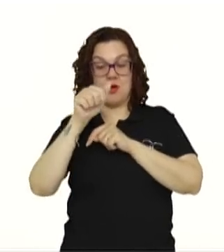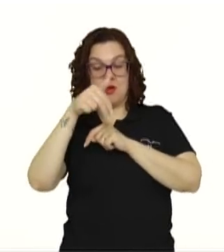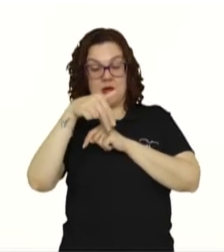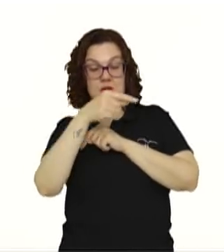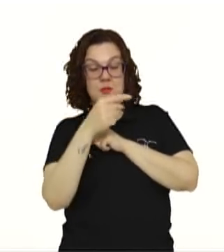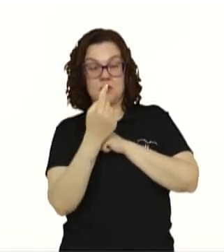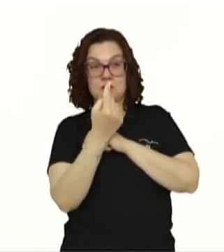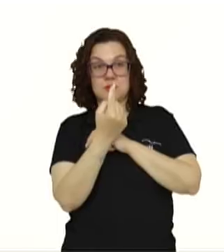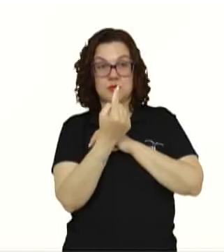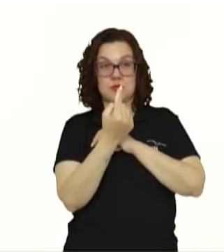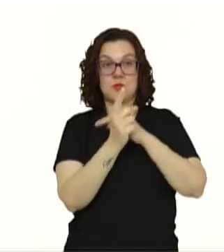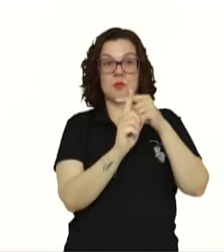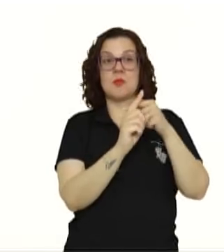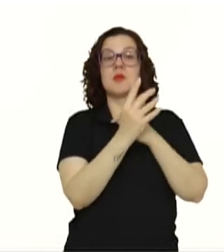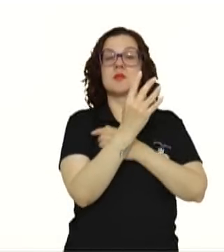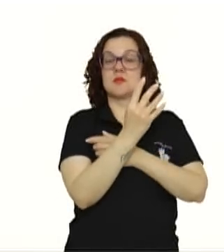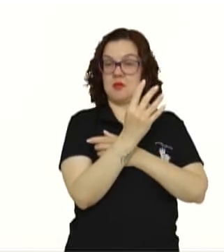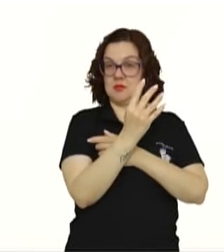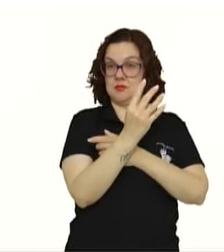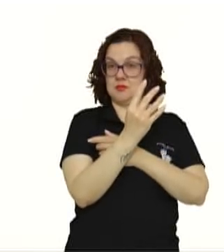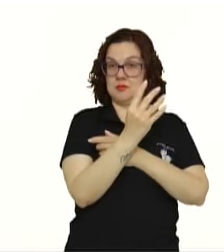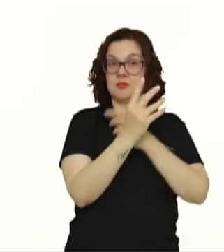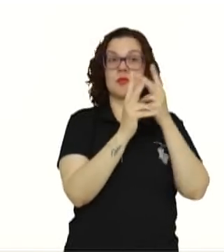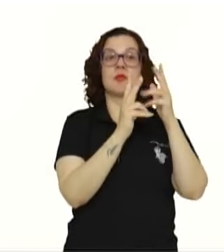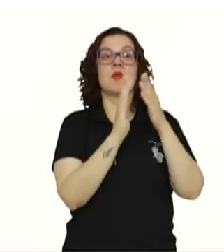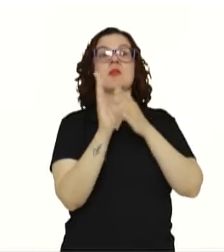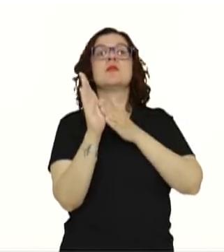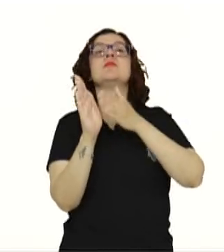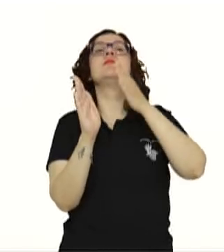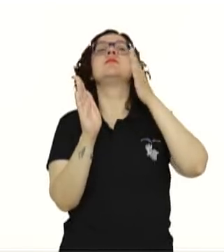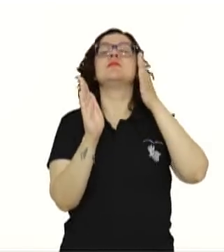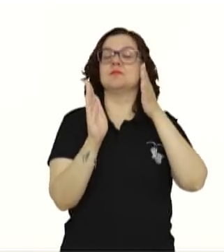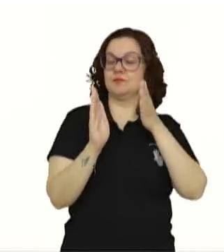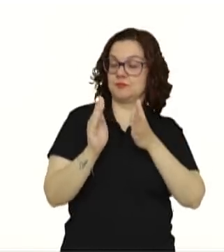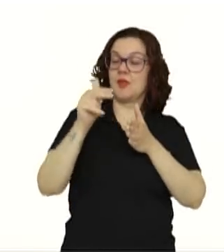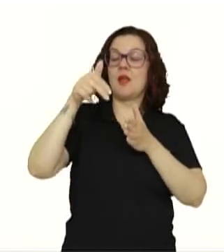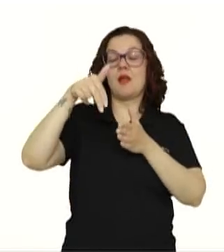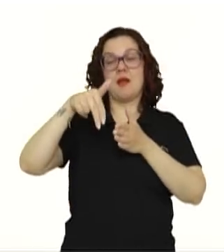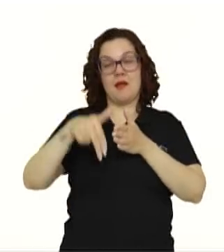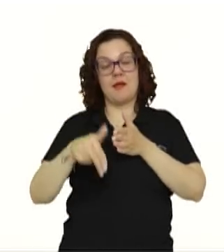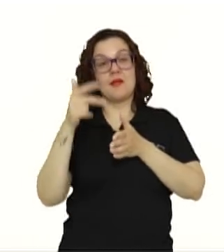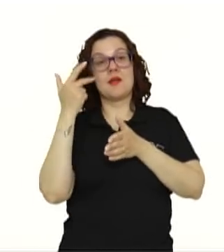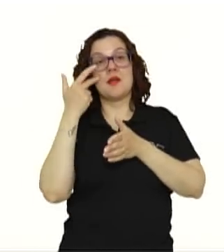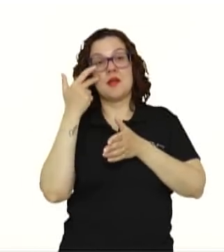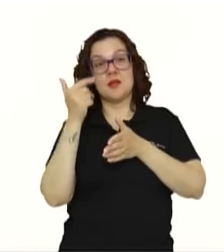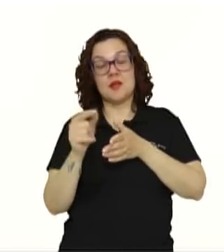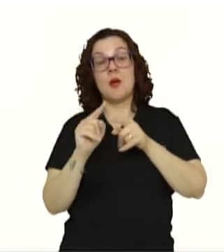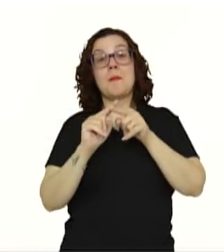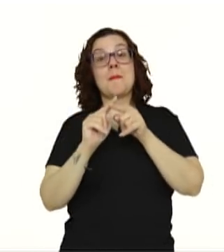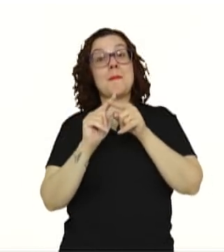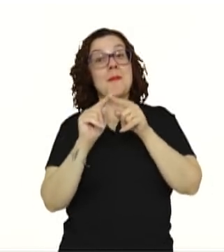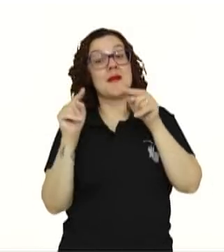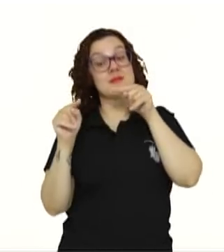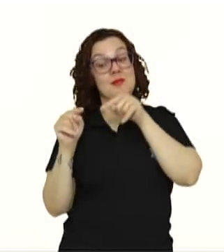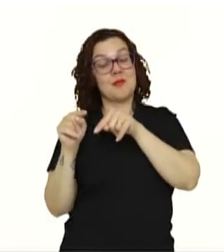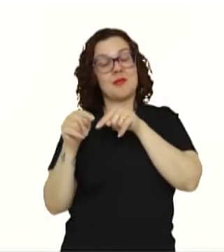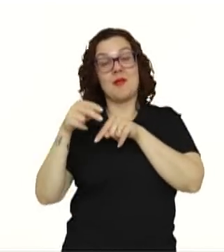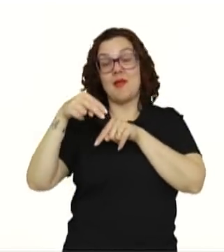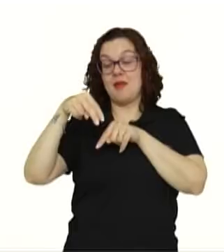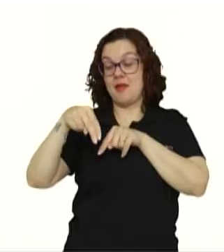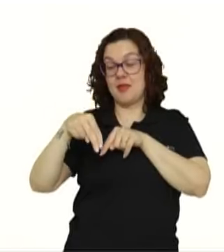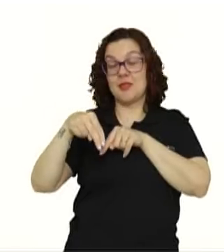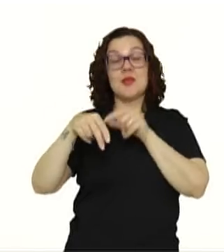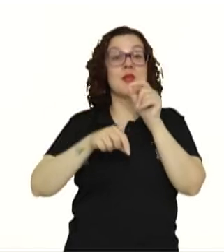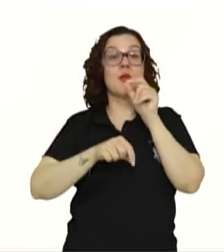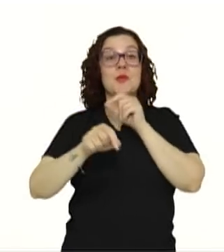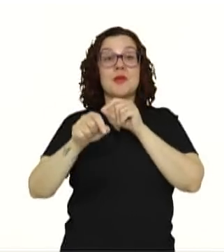AN-1 mais 4, com, mesma história, N pertencendo aos naturais, só que olha lá, agora ele me